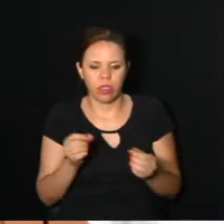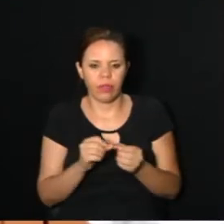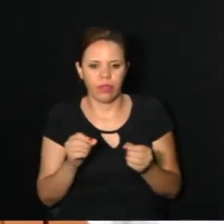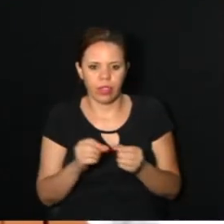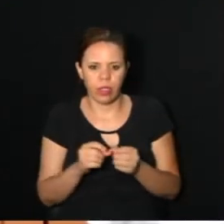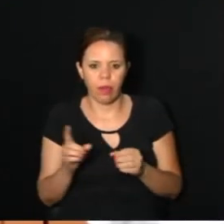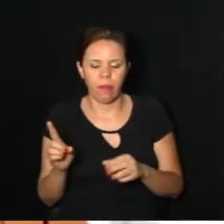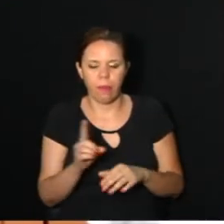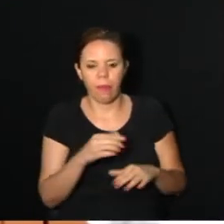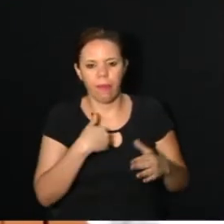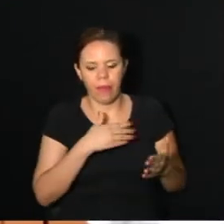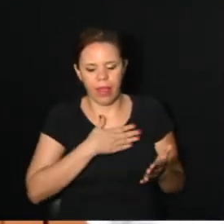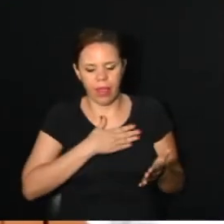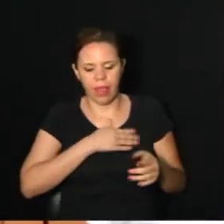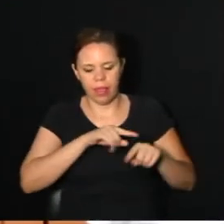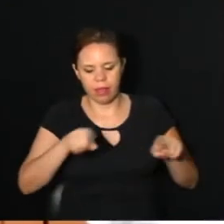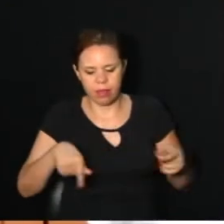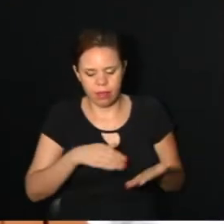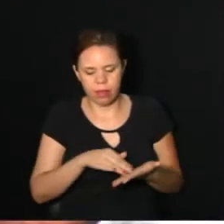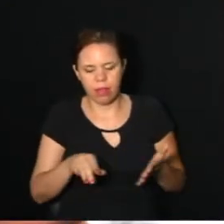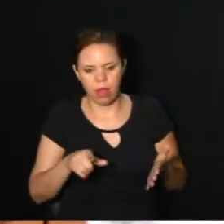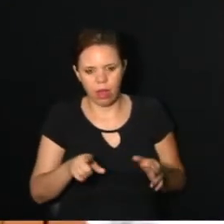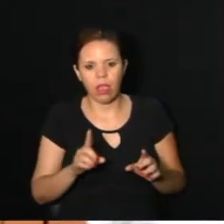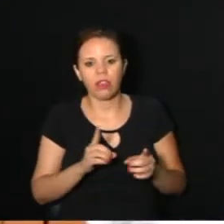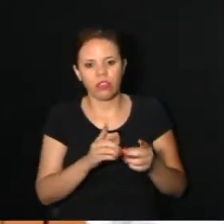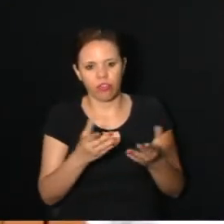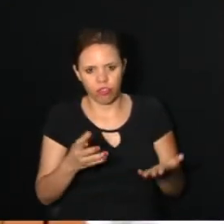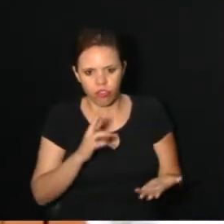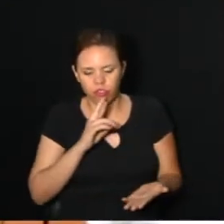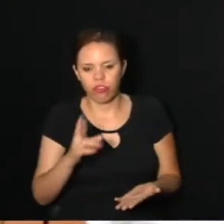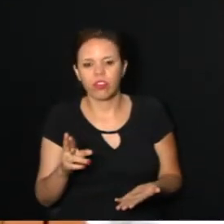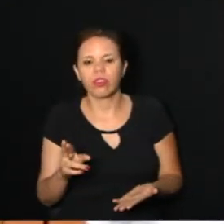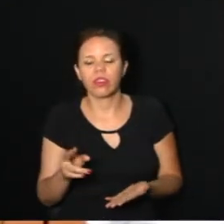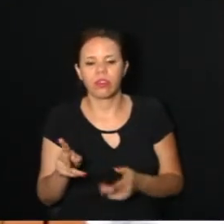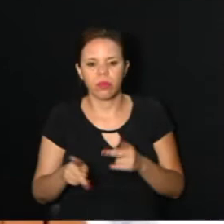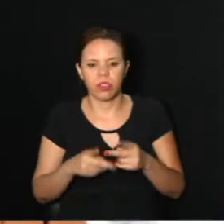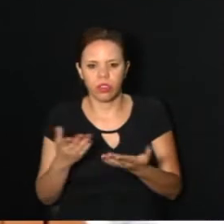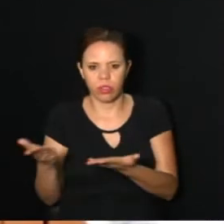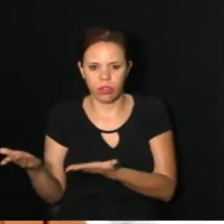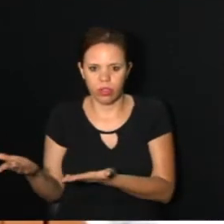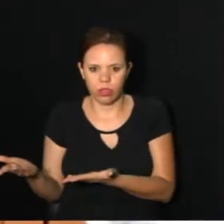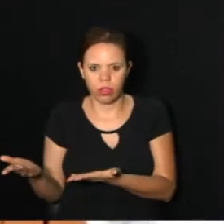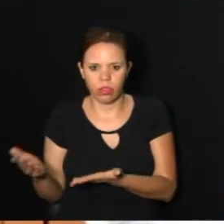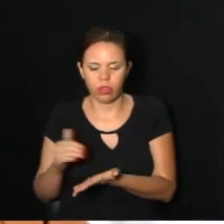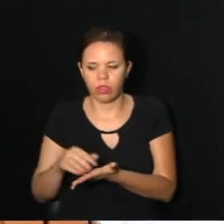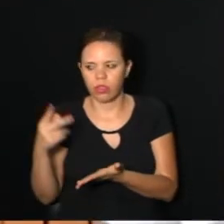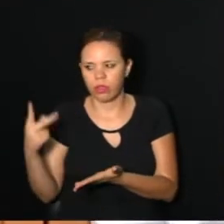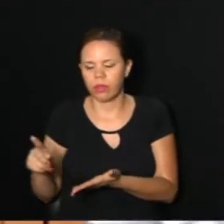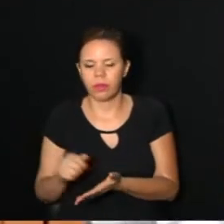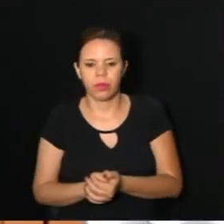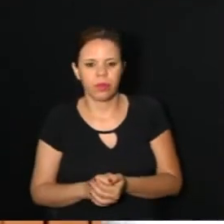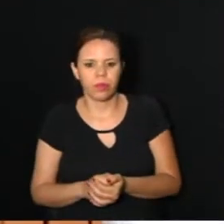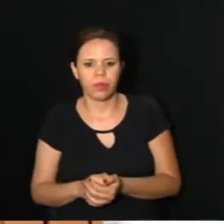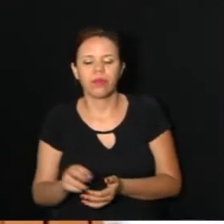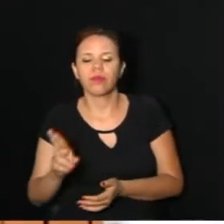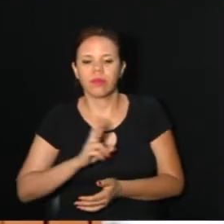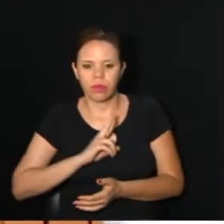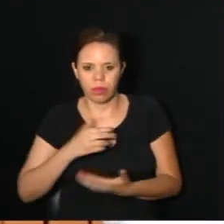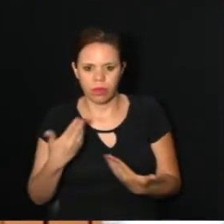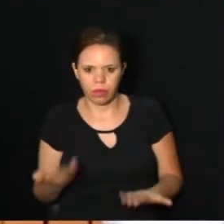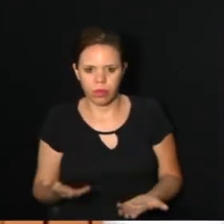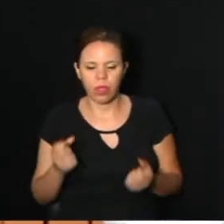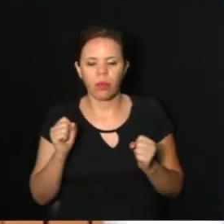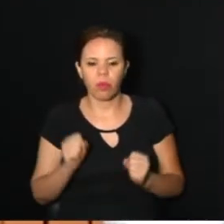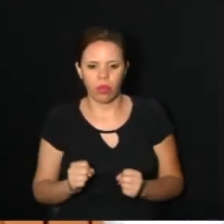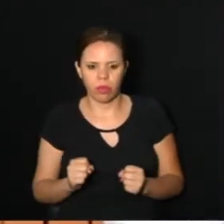meu gabinete, eu faço questão de me dirigir, levar até a tua secretaria, para que você me responda e eu